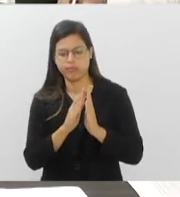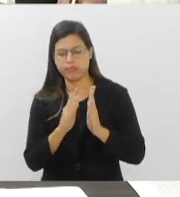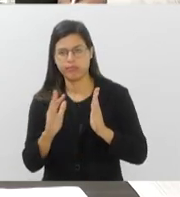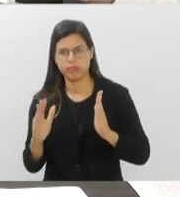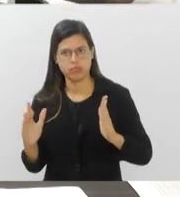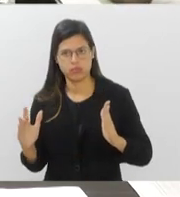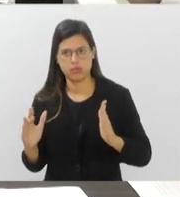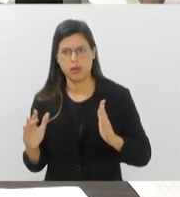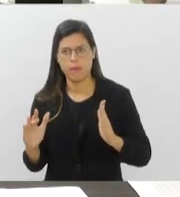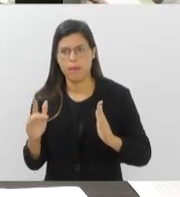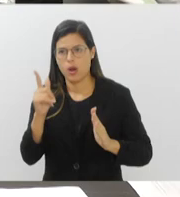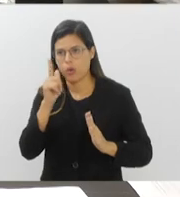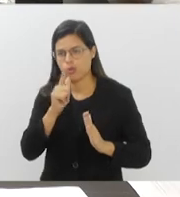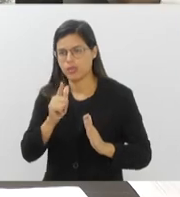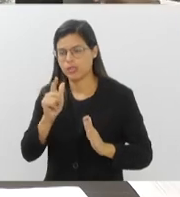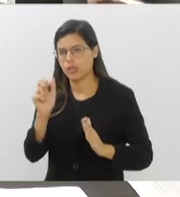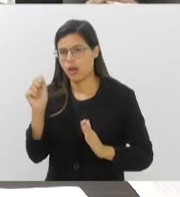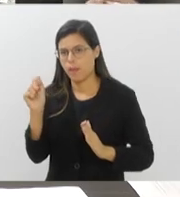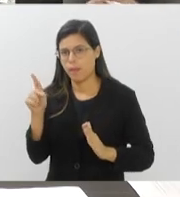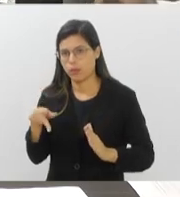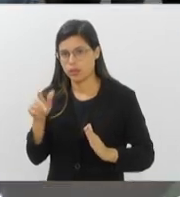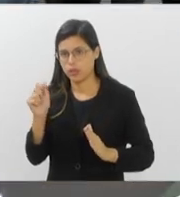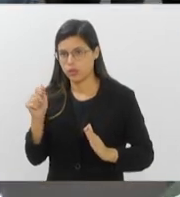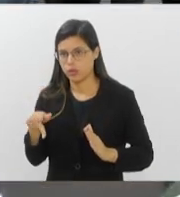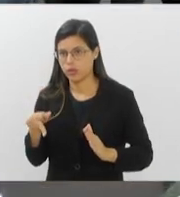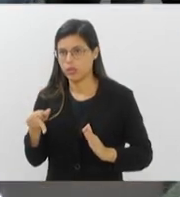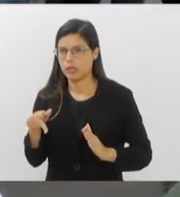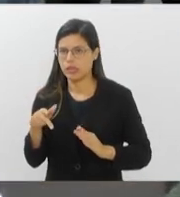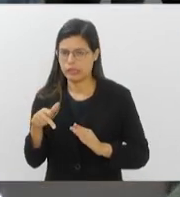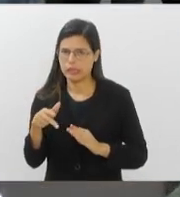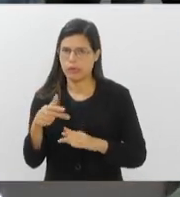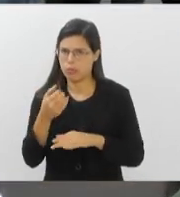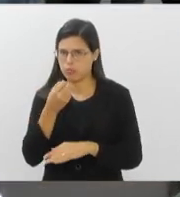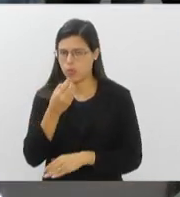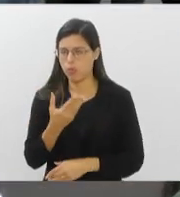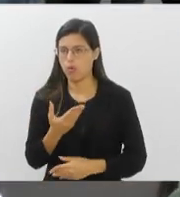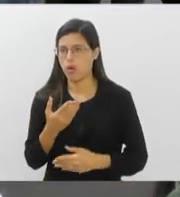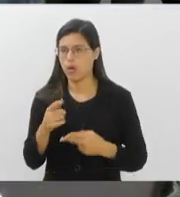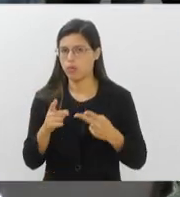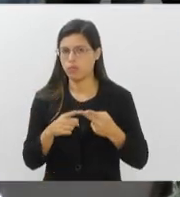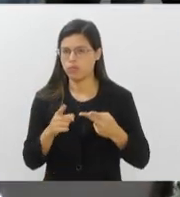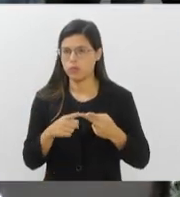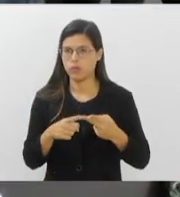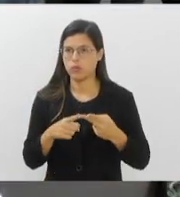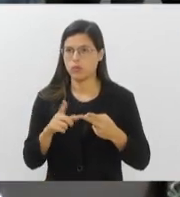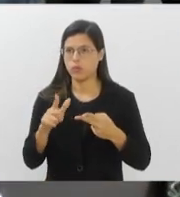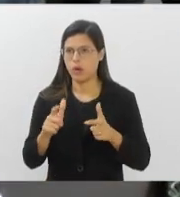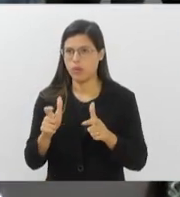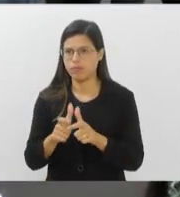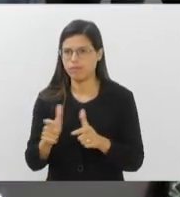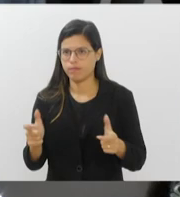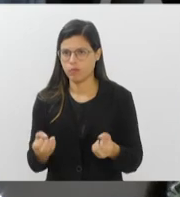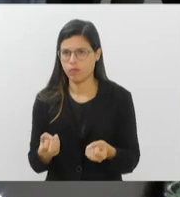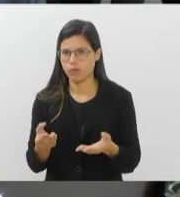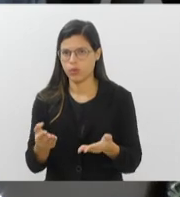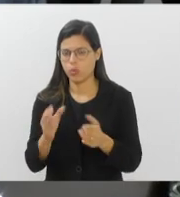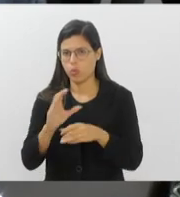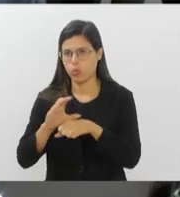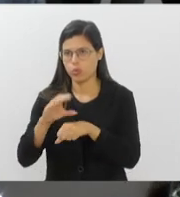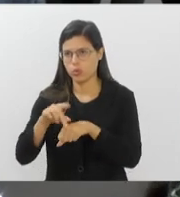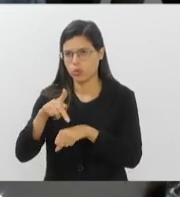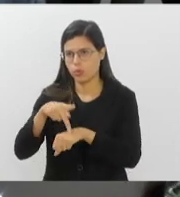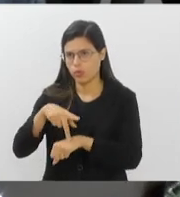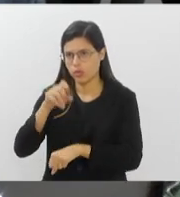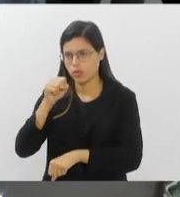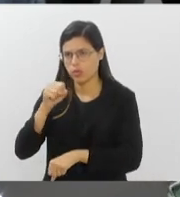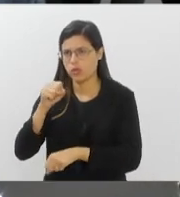para ter uma aposentadoria minimamente digna. E, por outro, foi a ampliação da oferta dos cursos de pós-graduação, que tem feito